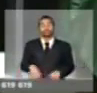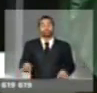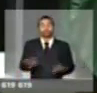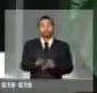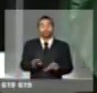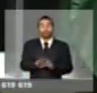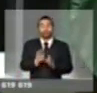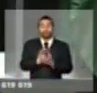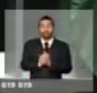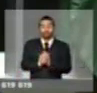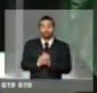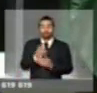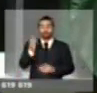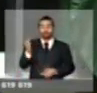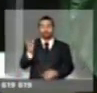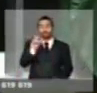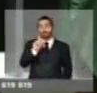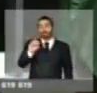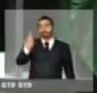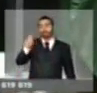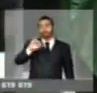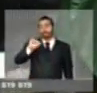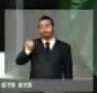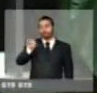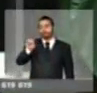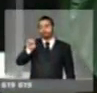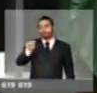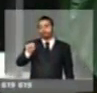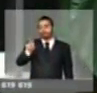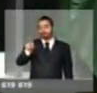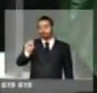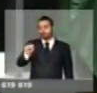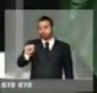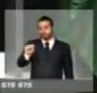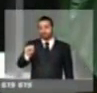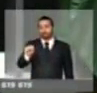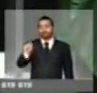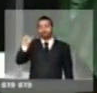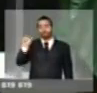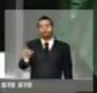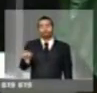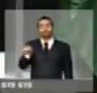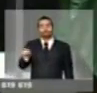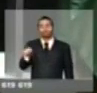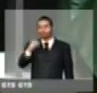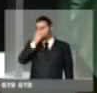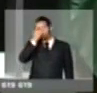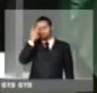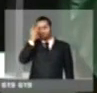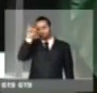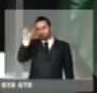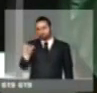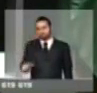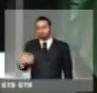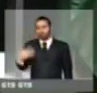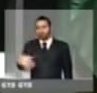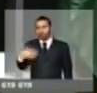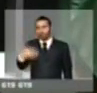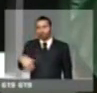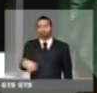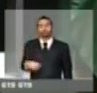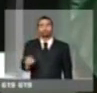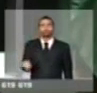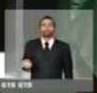também ao doutor Jesus Tágira, esse grande homem. Saudar